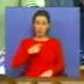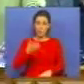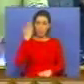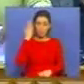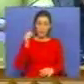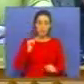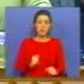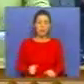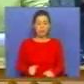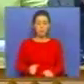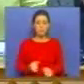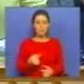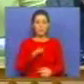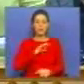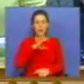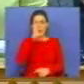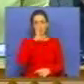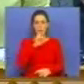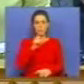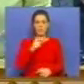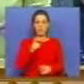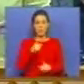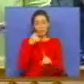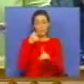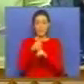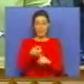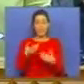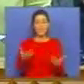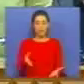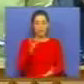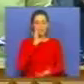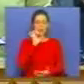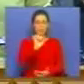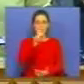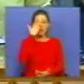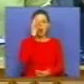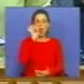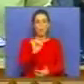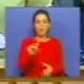Presidente, colocando ao Sr. Ministro este desafio para saber a sua